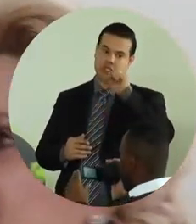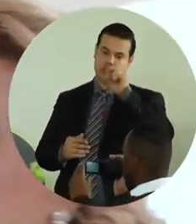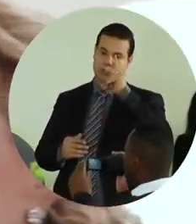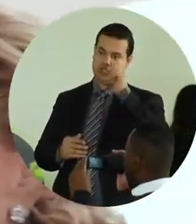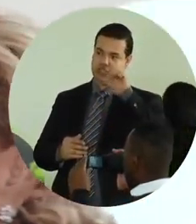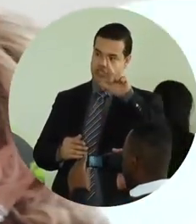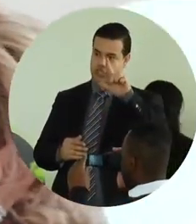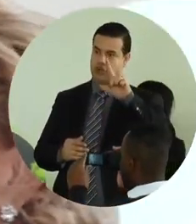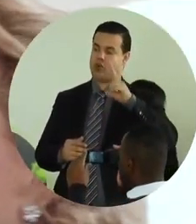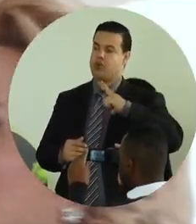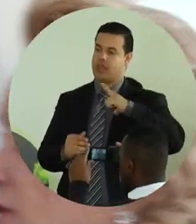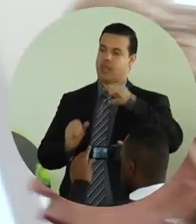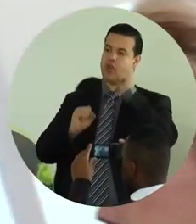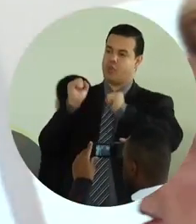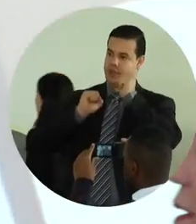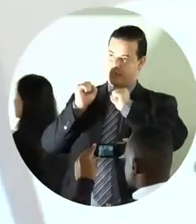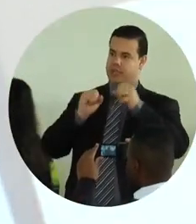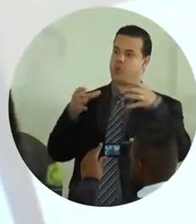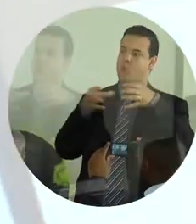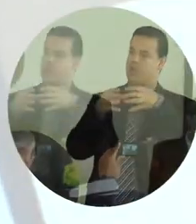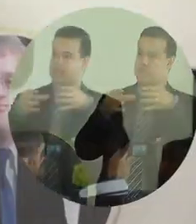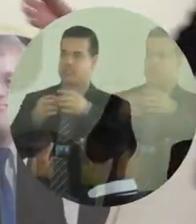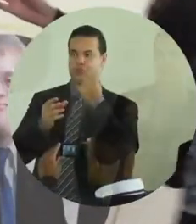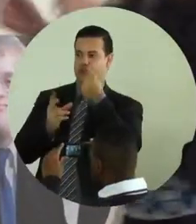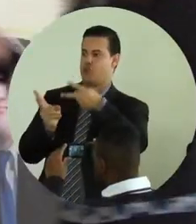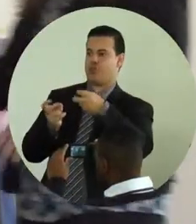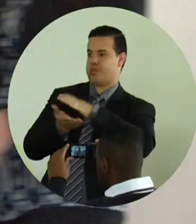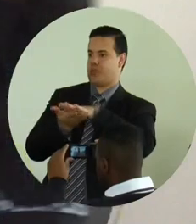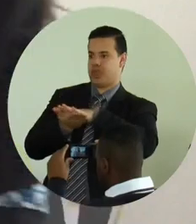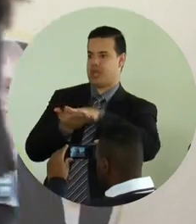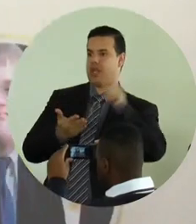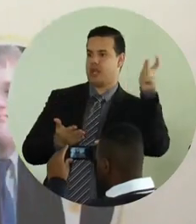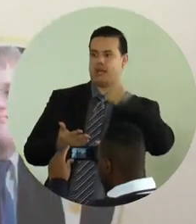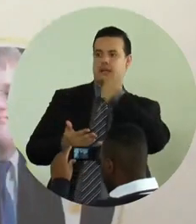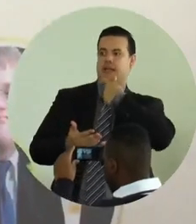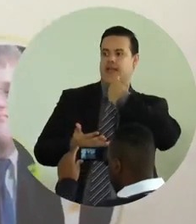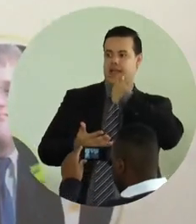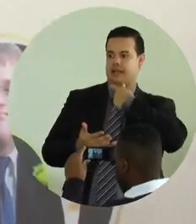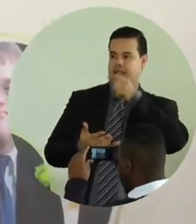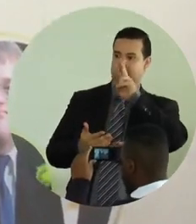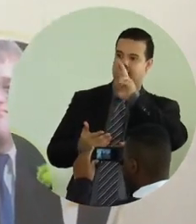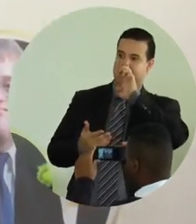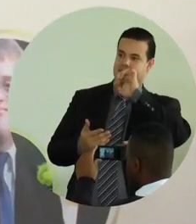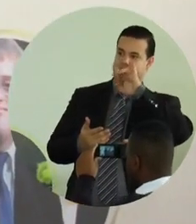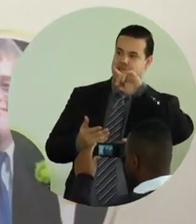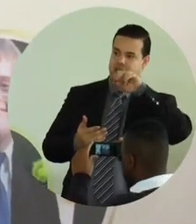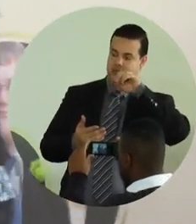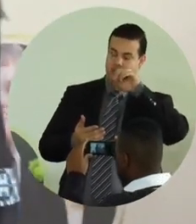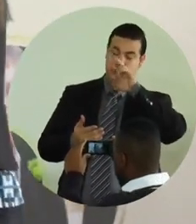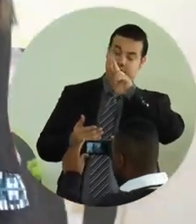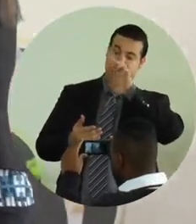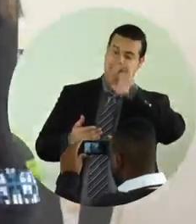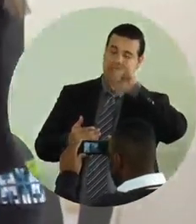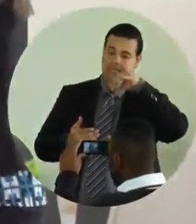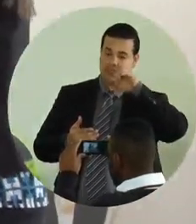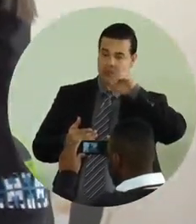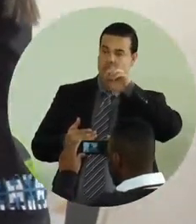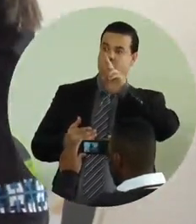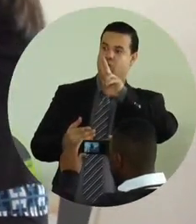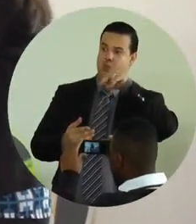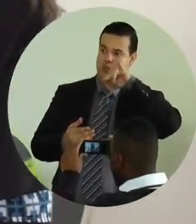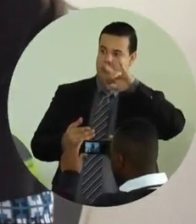Accessibility Service é uma organização filantrópica do Reino Unido que oferece suporte às pessoas com deficiência. Conta